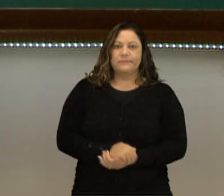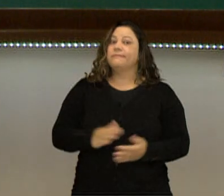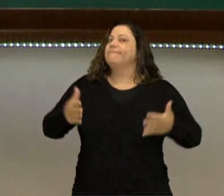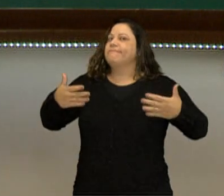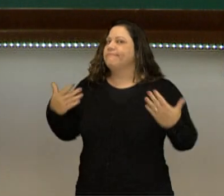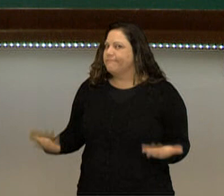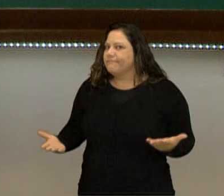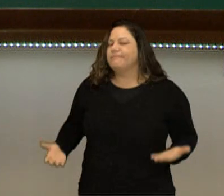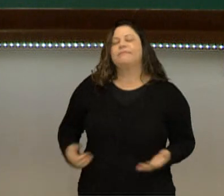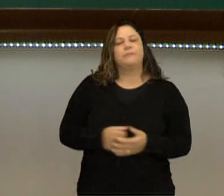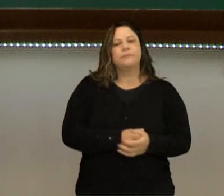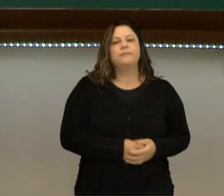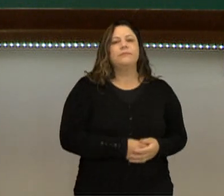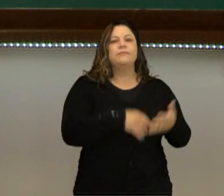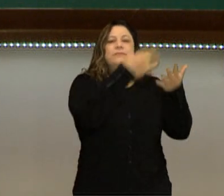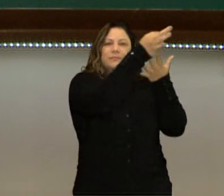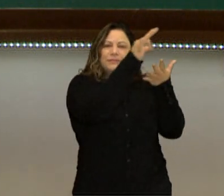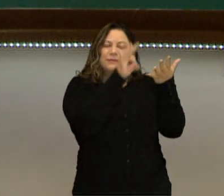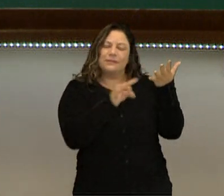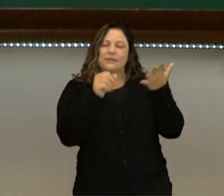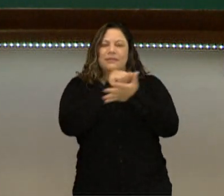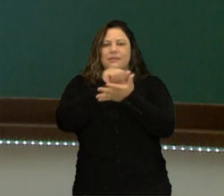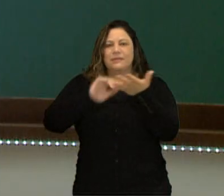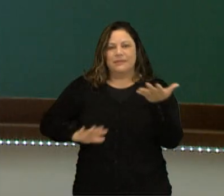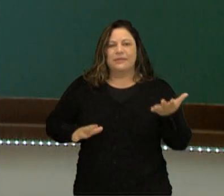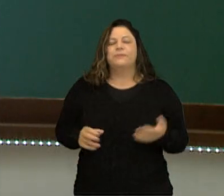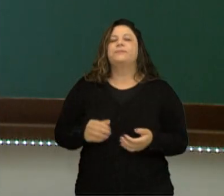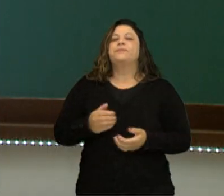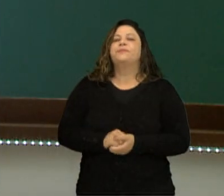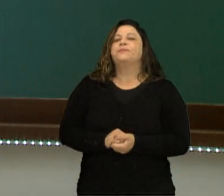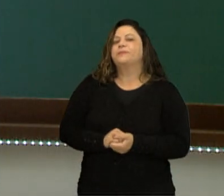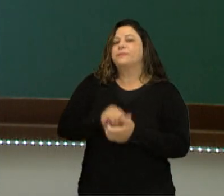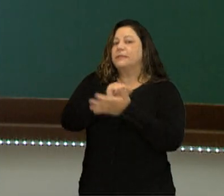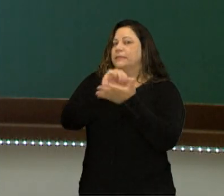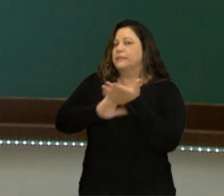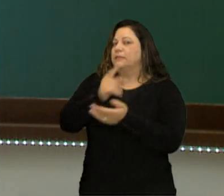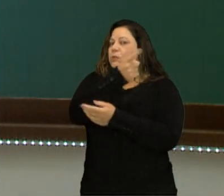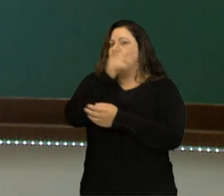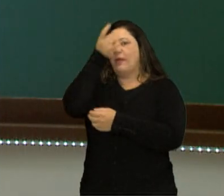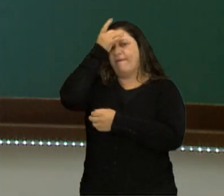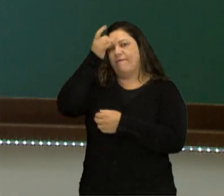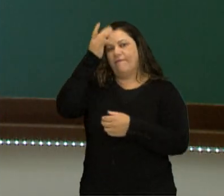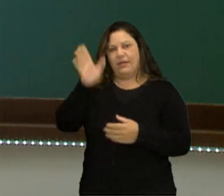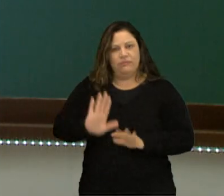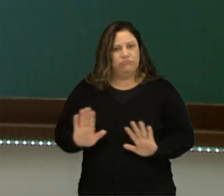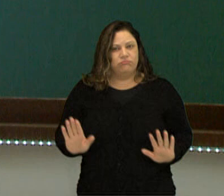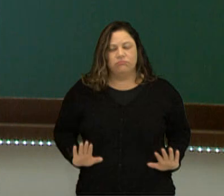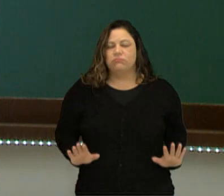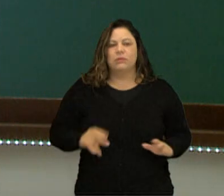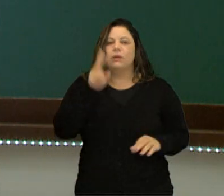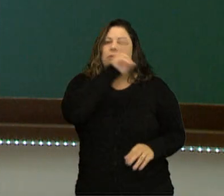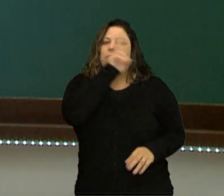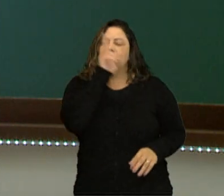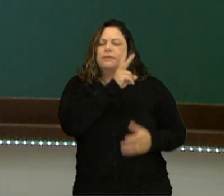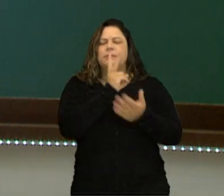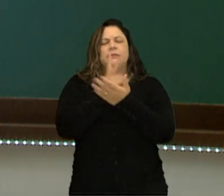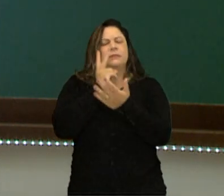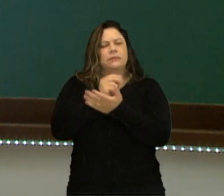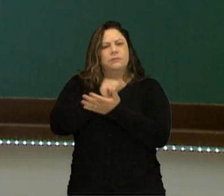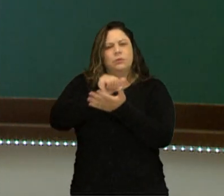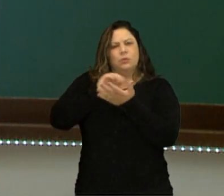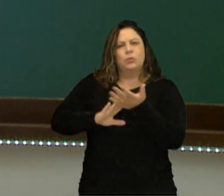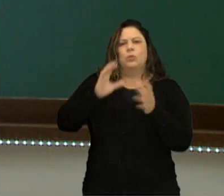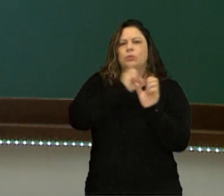Então, pessoal, vamos fazer a correção desse exercício? Esse exercício ele não é tão simples, não. E lembre-se, sempre que é um exercício de conta, eu tenho